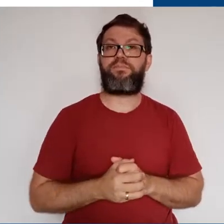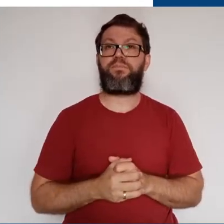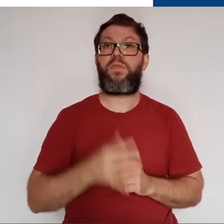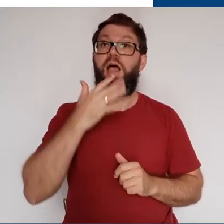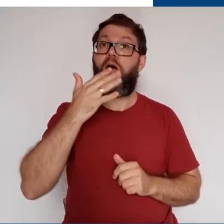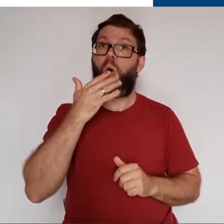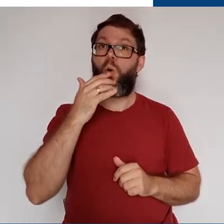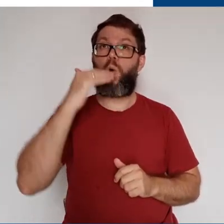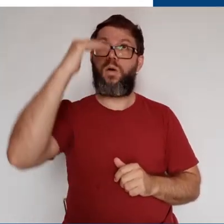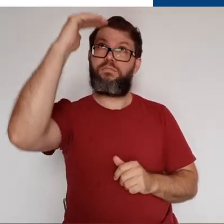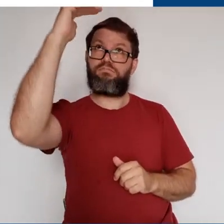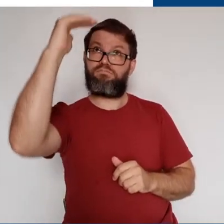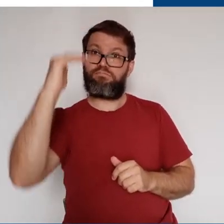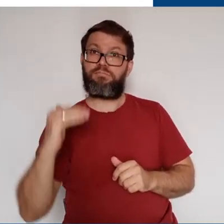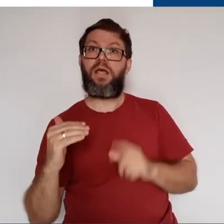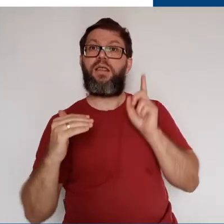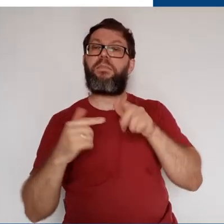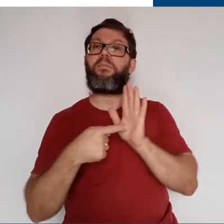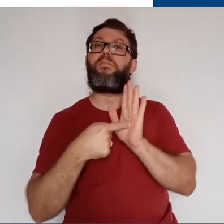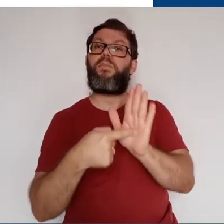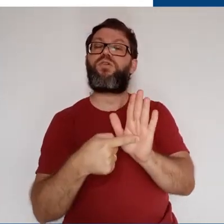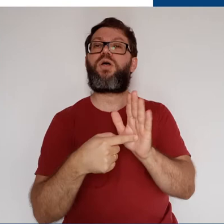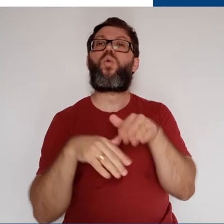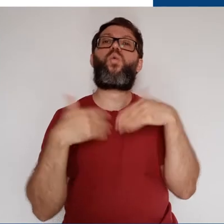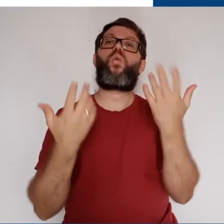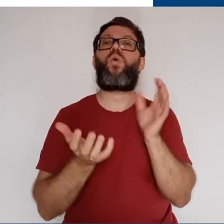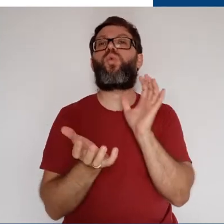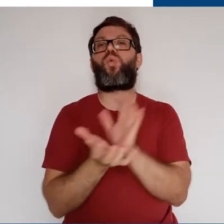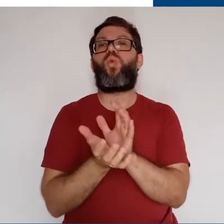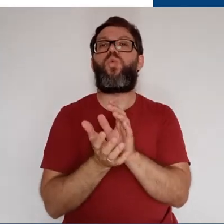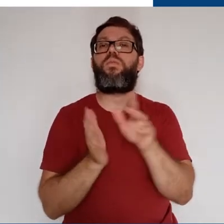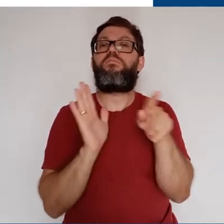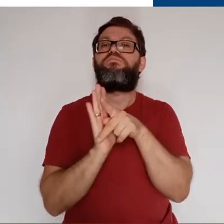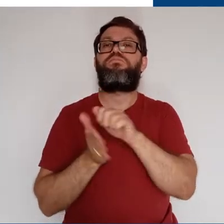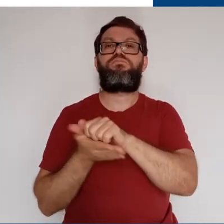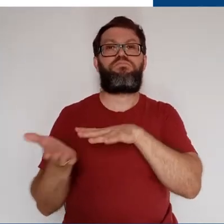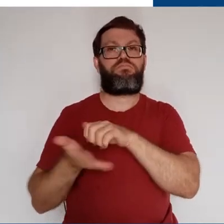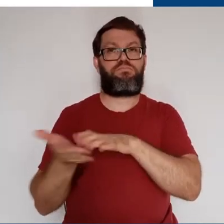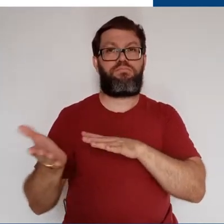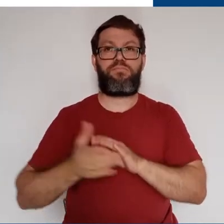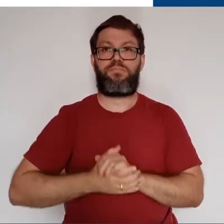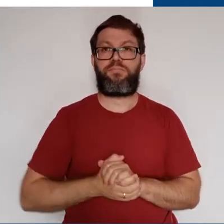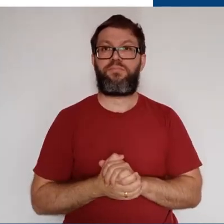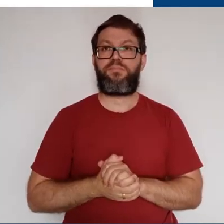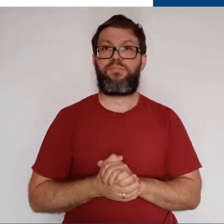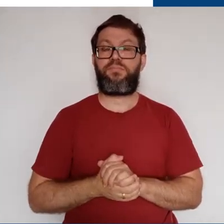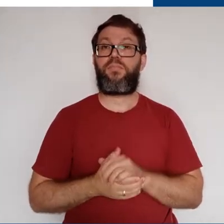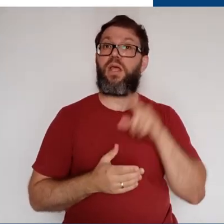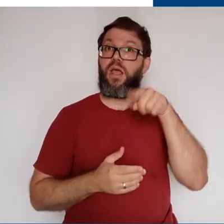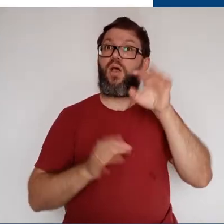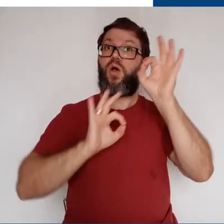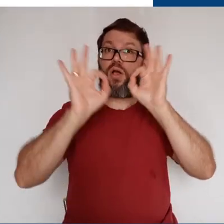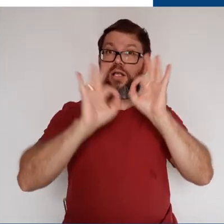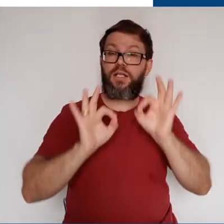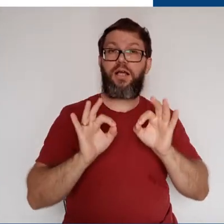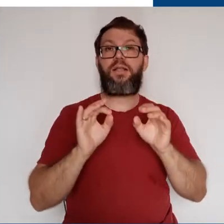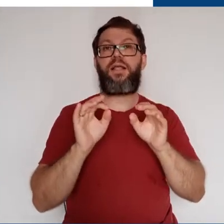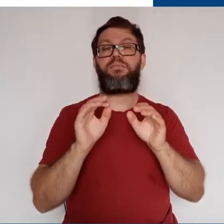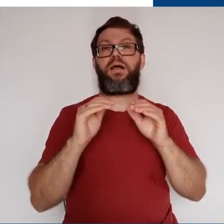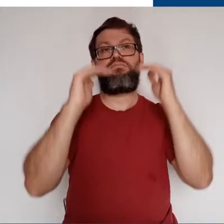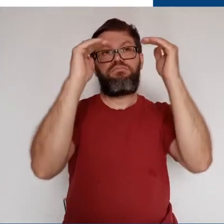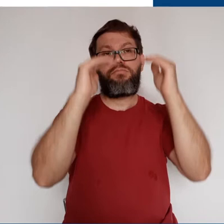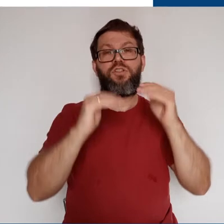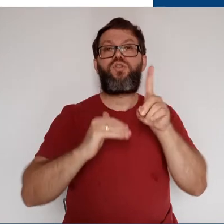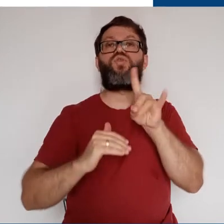e as cores nas laterais das atividades são para indicar aqui turma pertence aquela determinada atividade e elas são